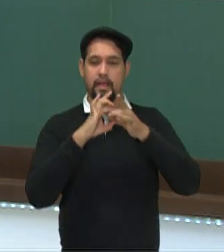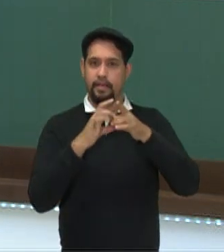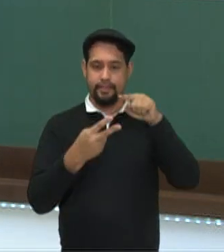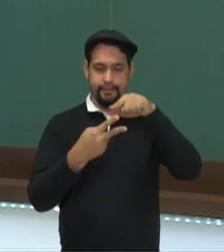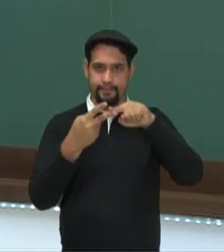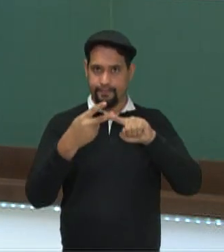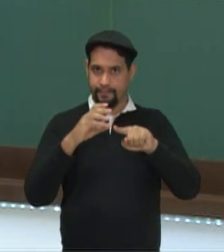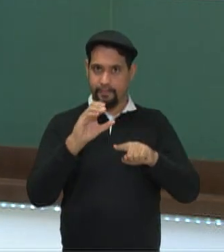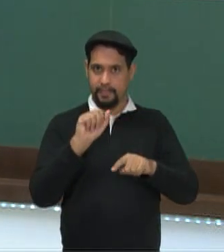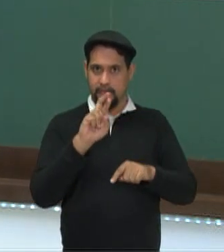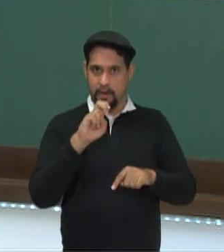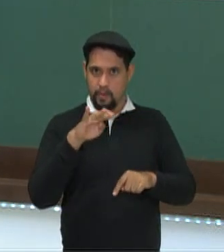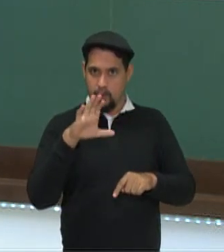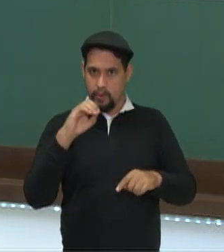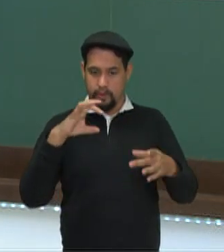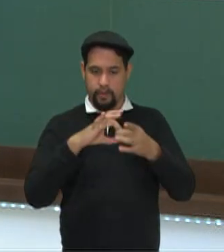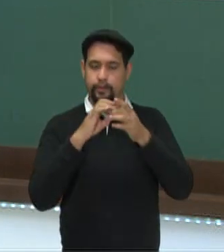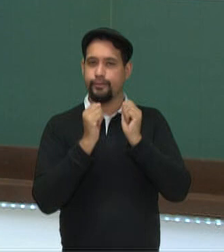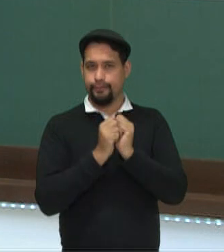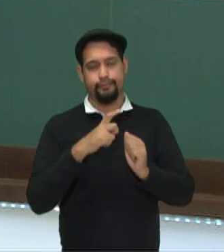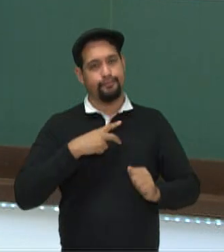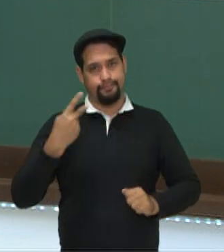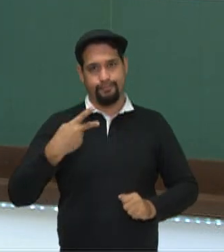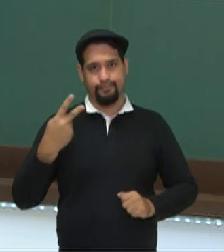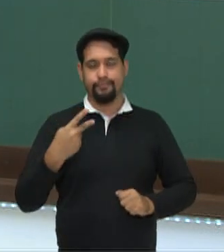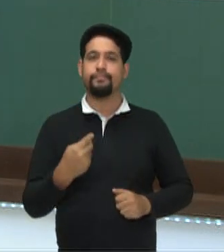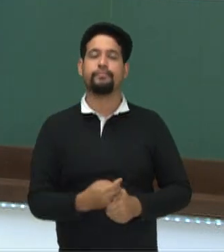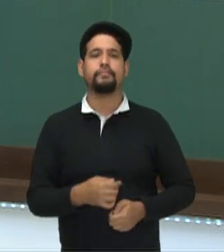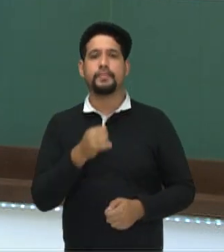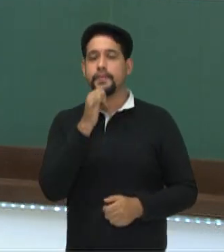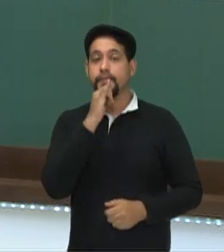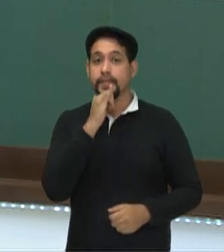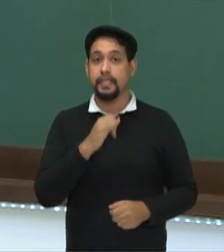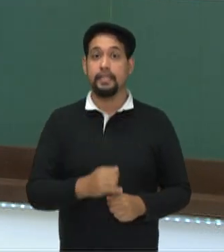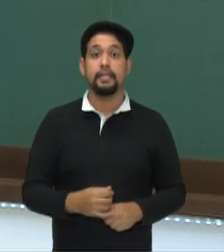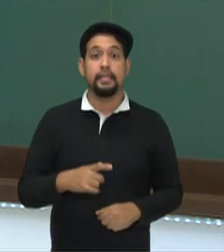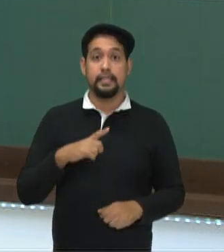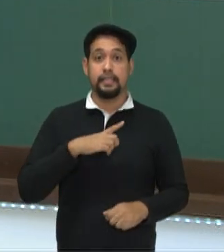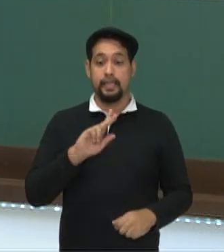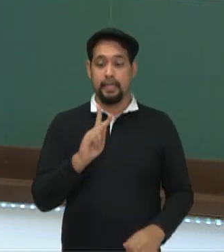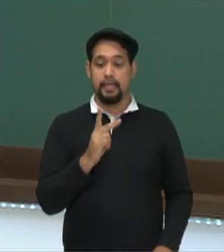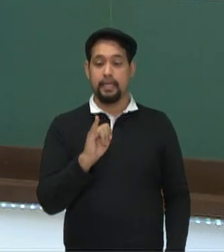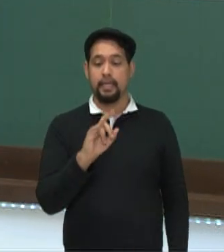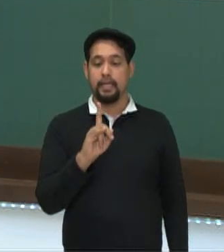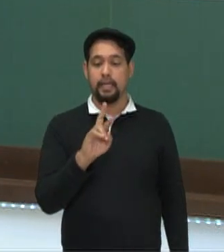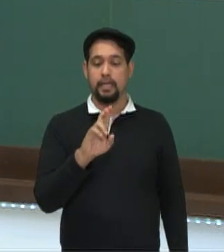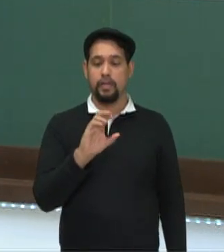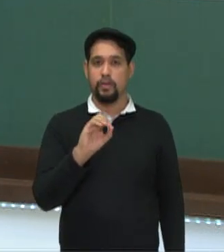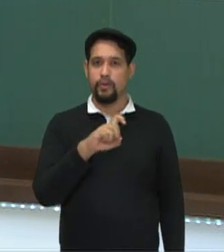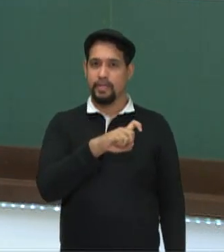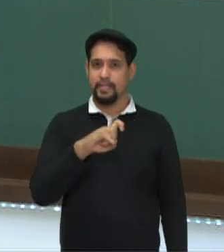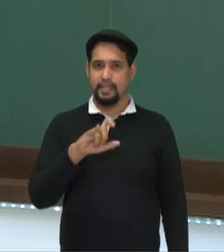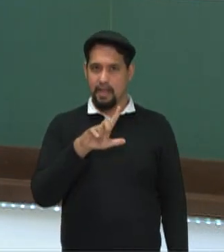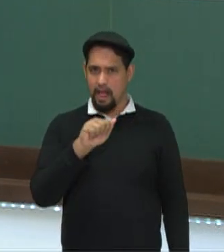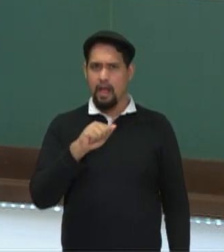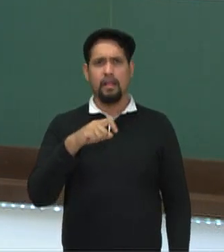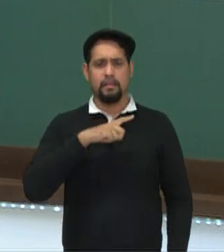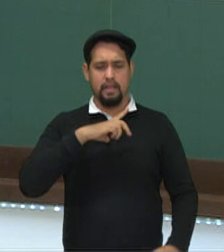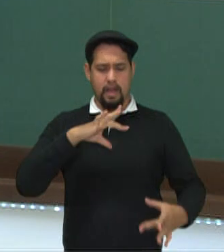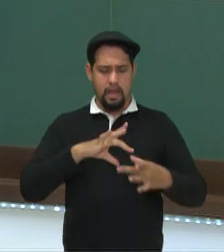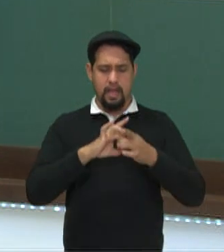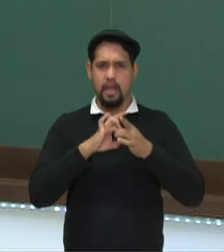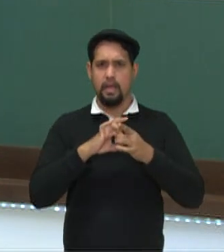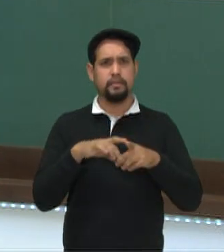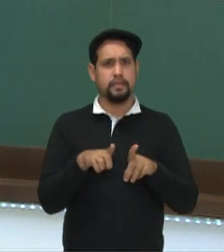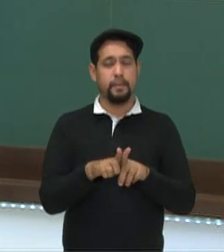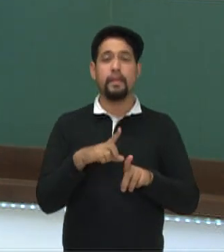2 carbonos. Então, nós temos um carbono secundário. E se a hidroxila, o OH, estiver ligado neste carbono